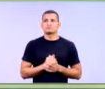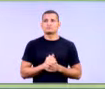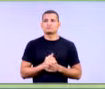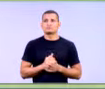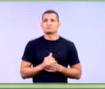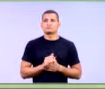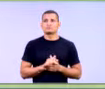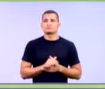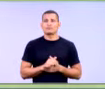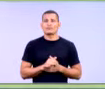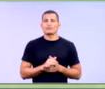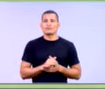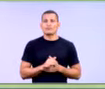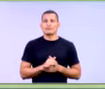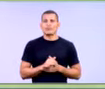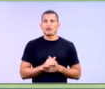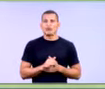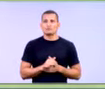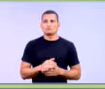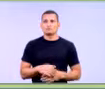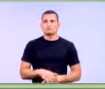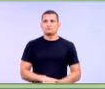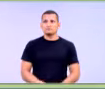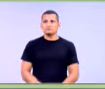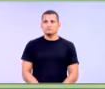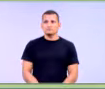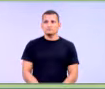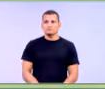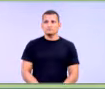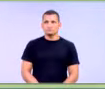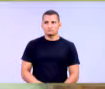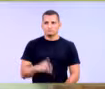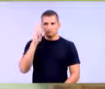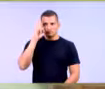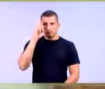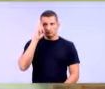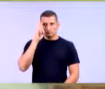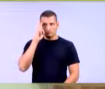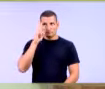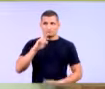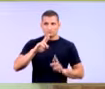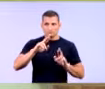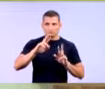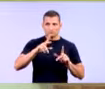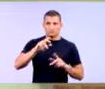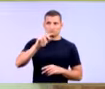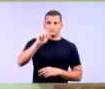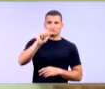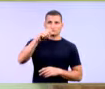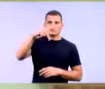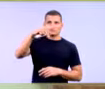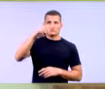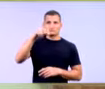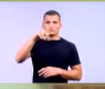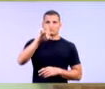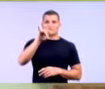determinada finalidade. Só lembrando, né, professora, é uma diferença entre o anexo e o apêndice. Às vezes a